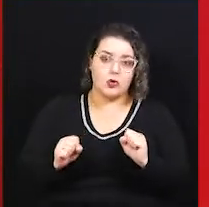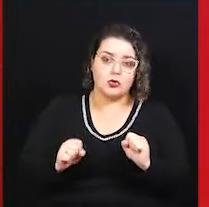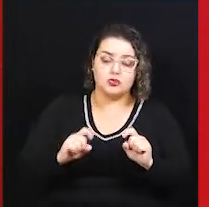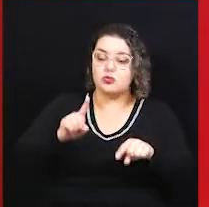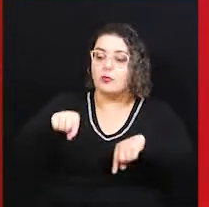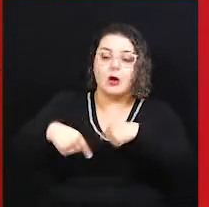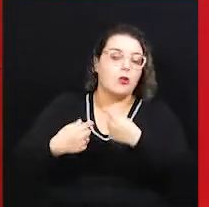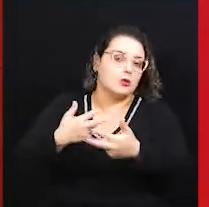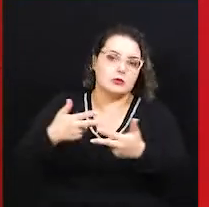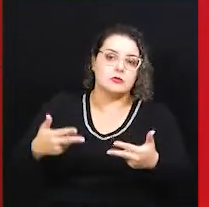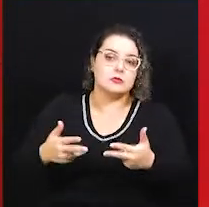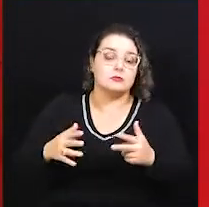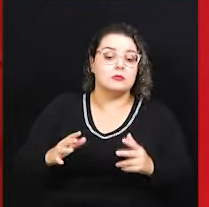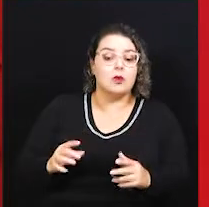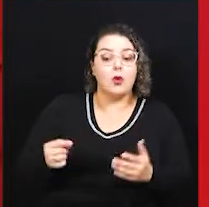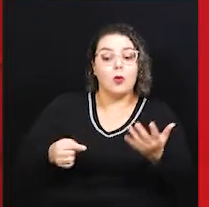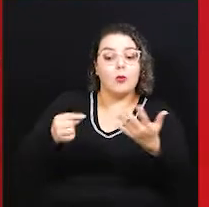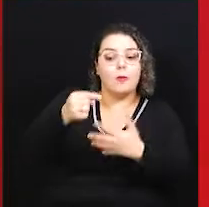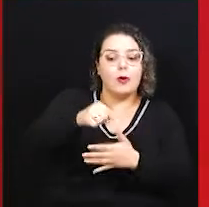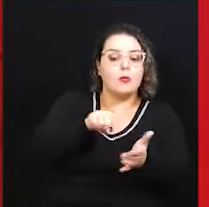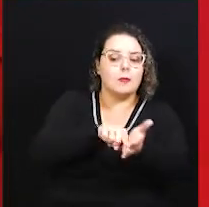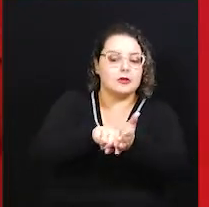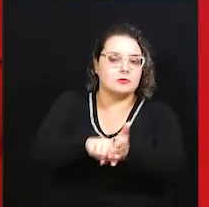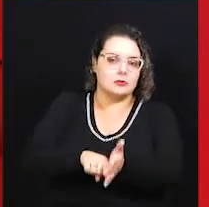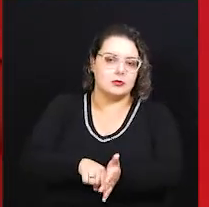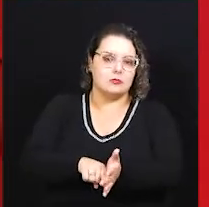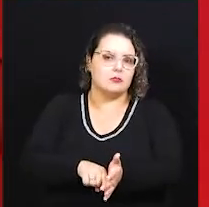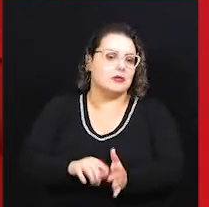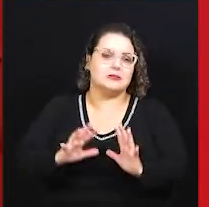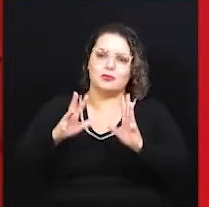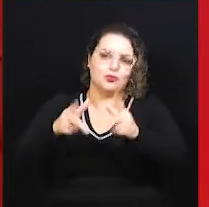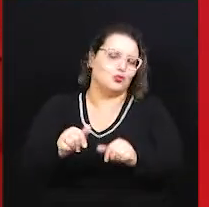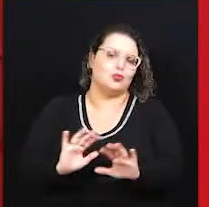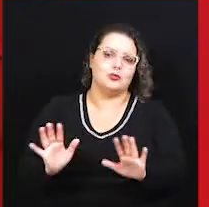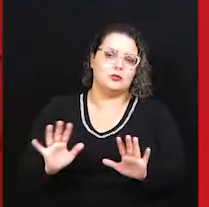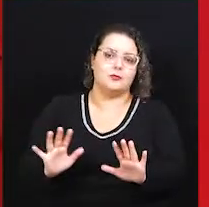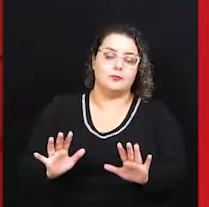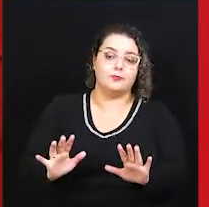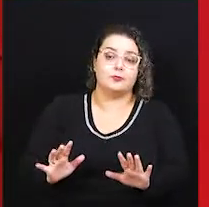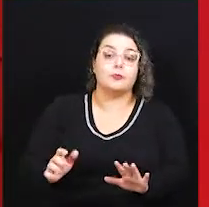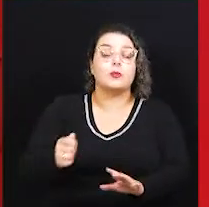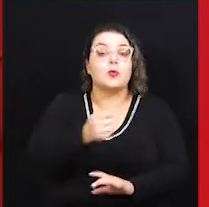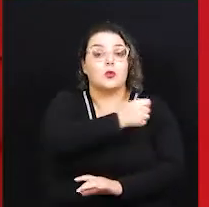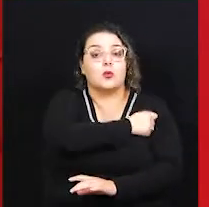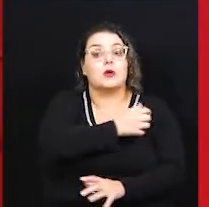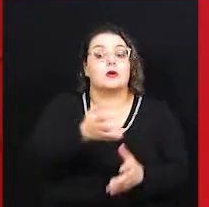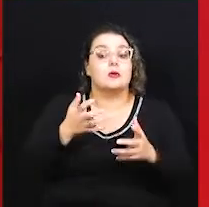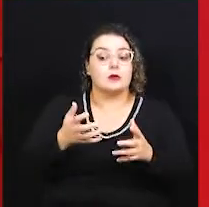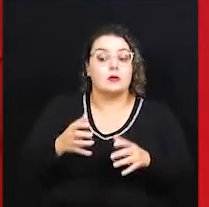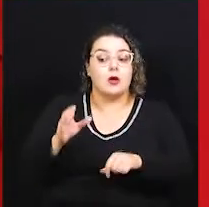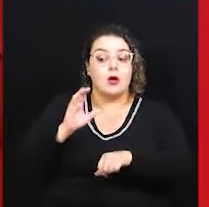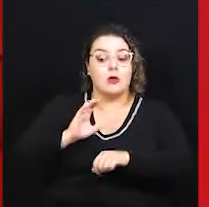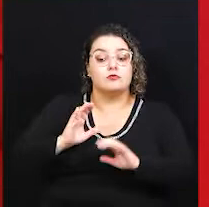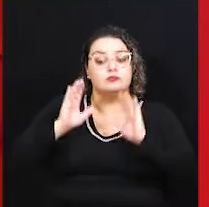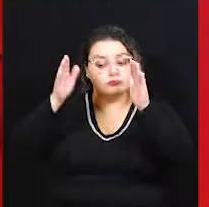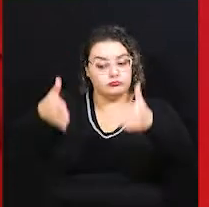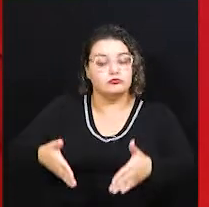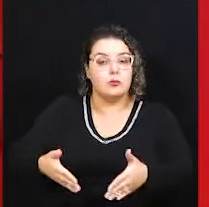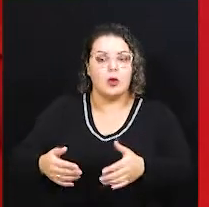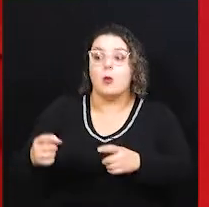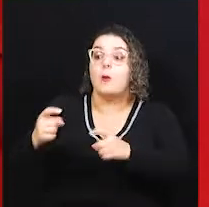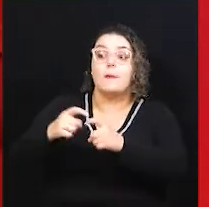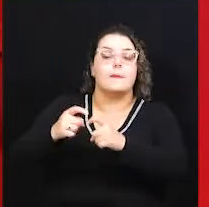outra questão, mas não todas. E quando a gente pensa no aluno de alta demanda, né, aquele que quer um curso de alta demanda, um cara